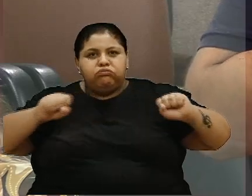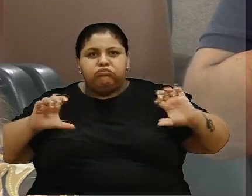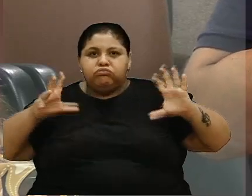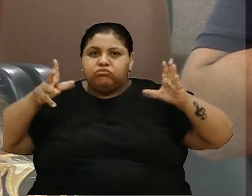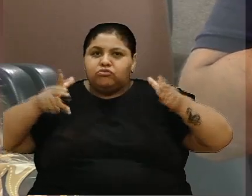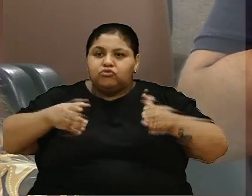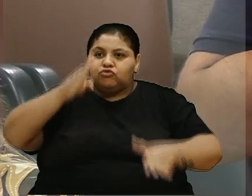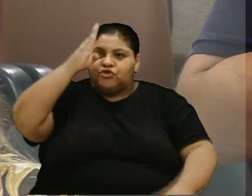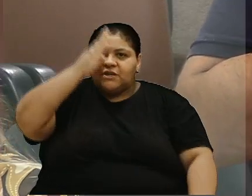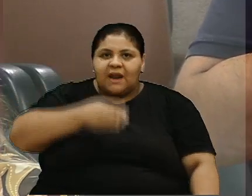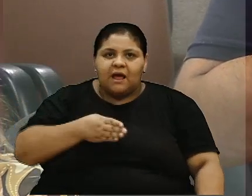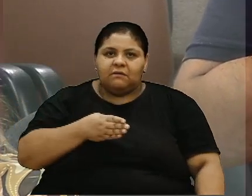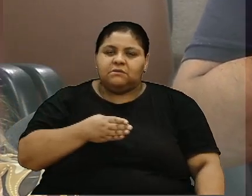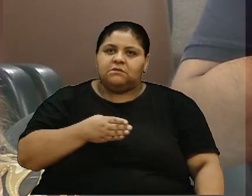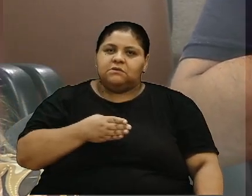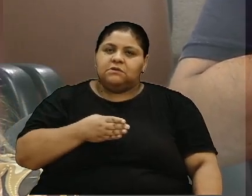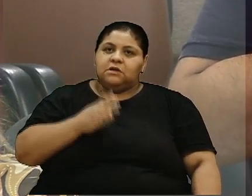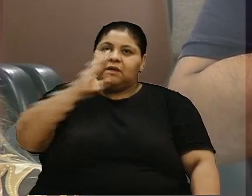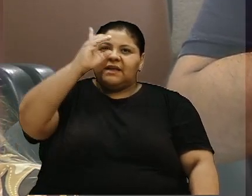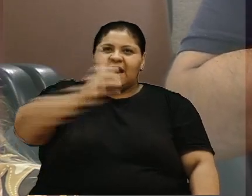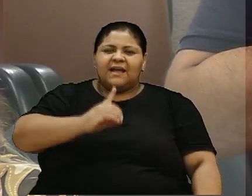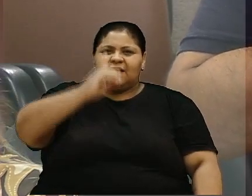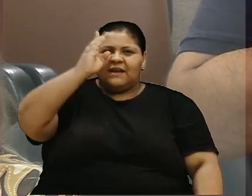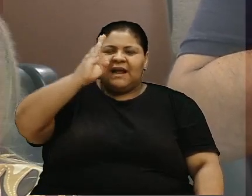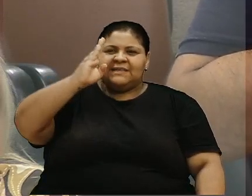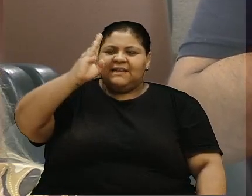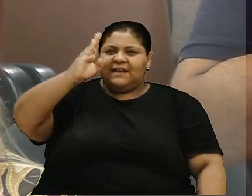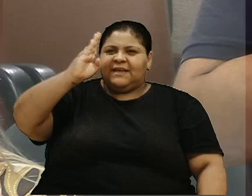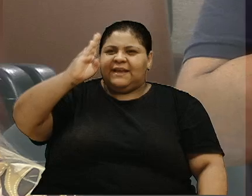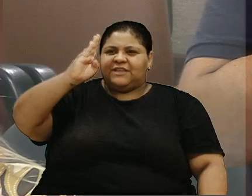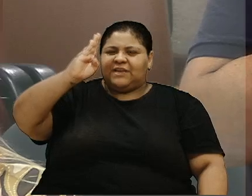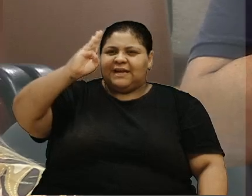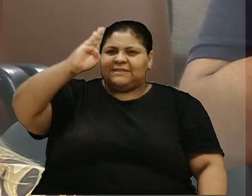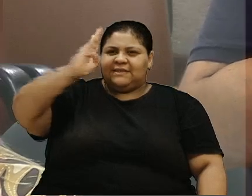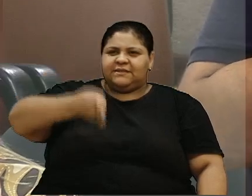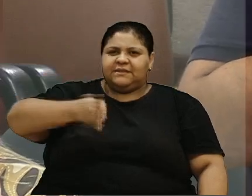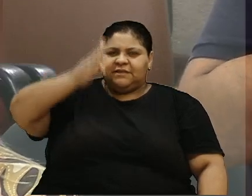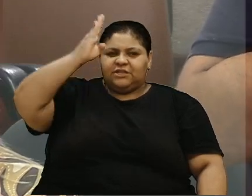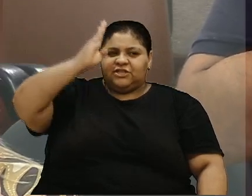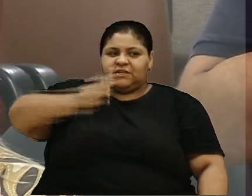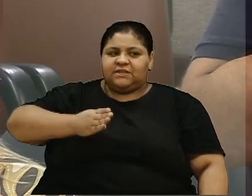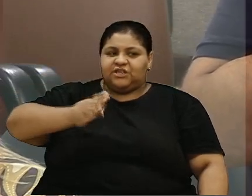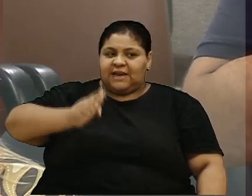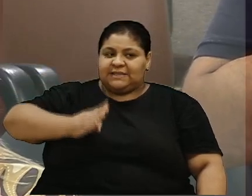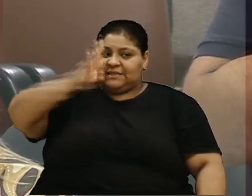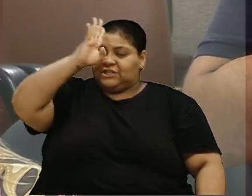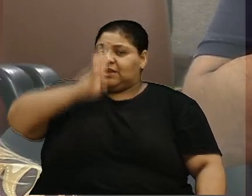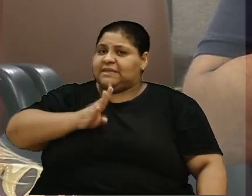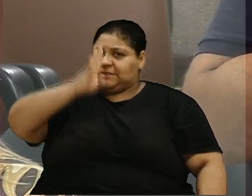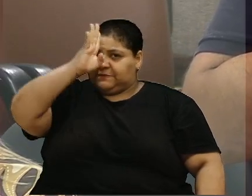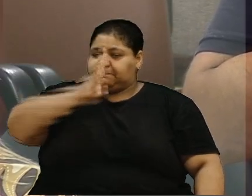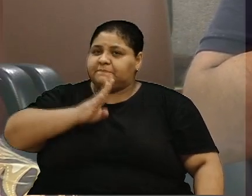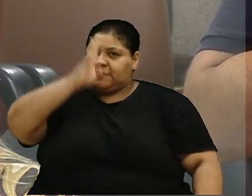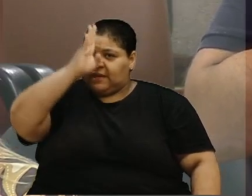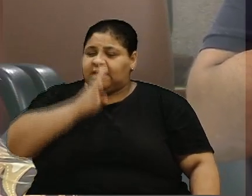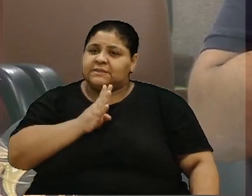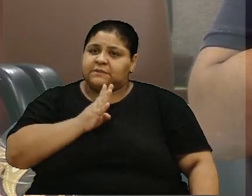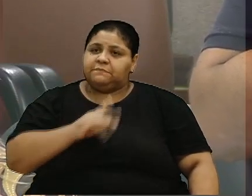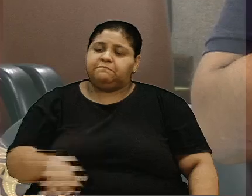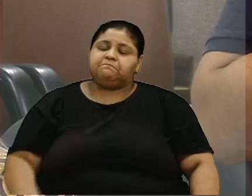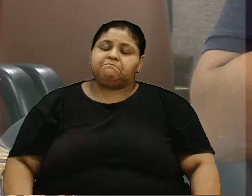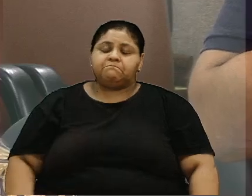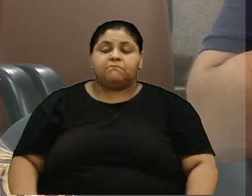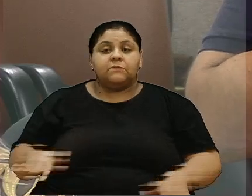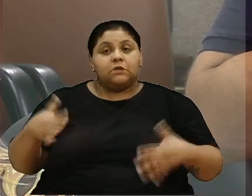palco, com vários shows nacionais. Aqui em Caxias, se botam 1 centavo, reclamam.